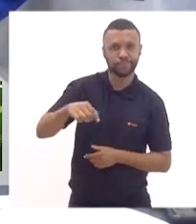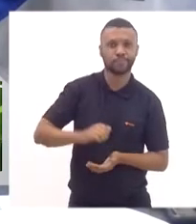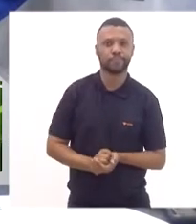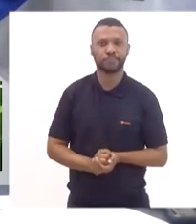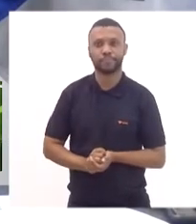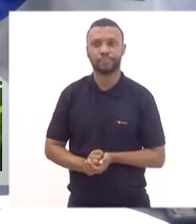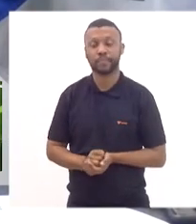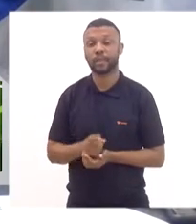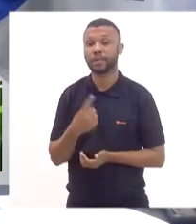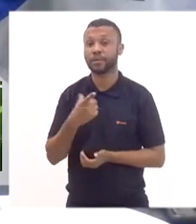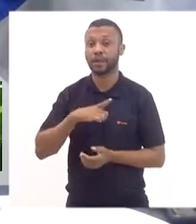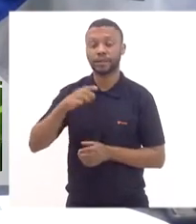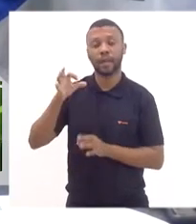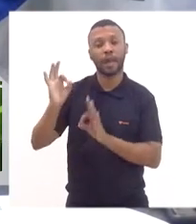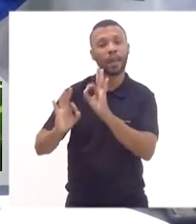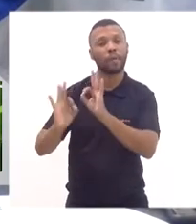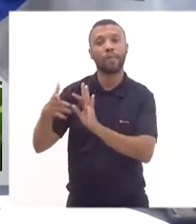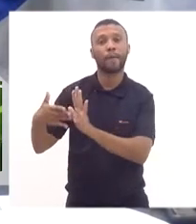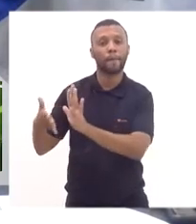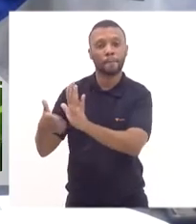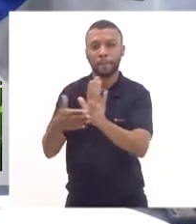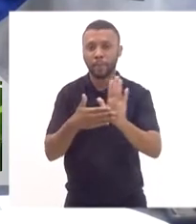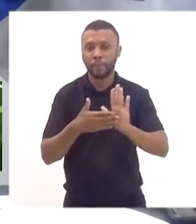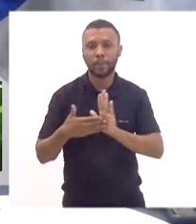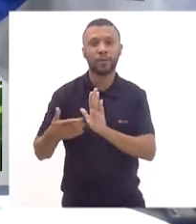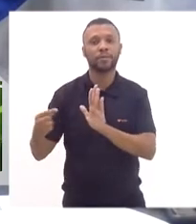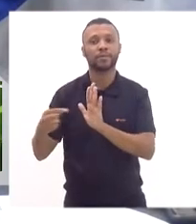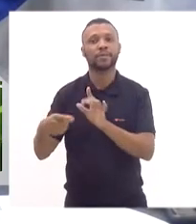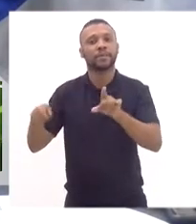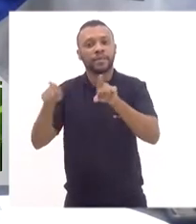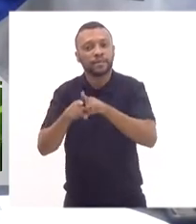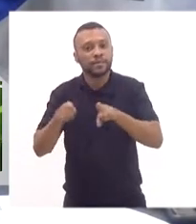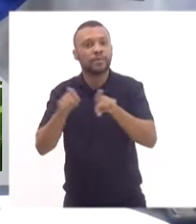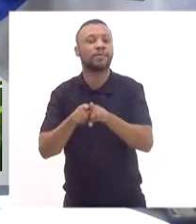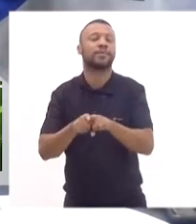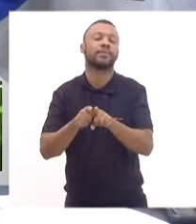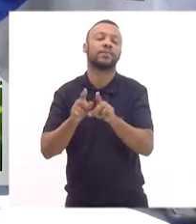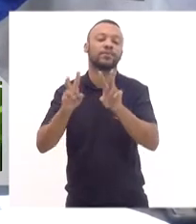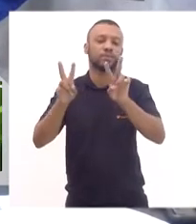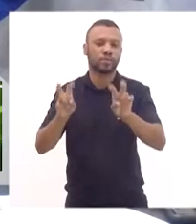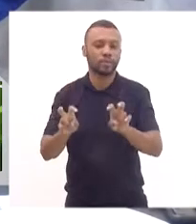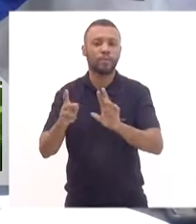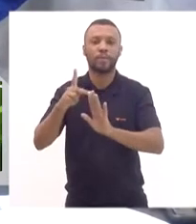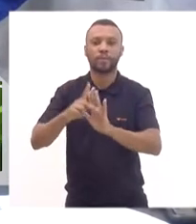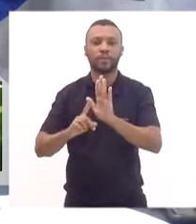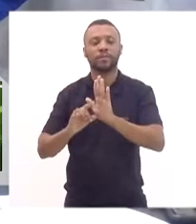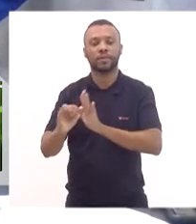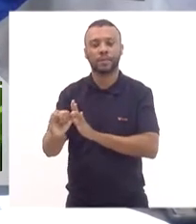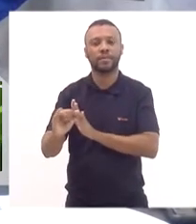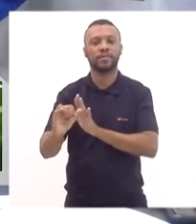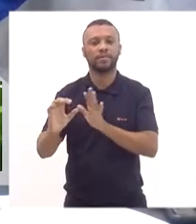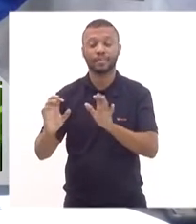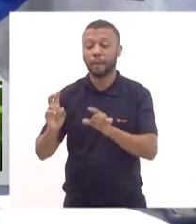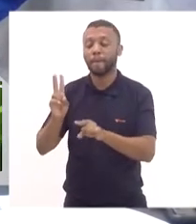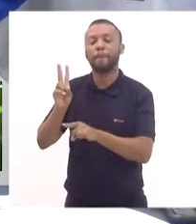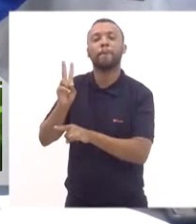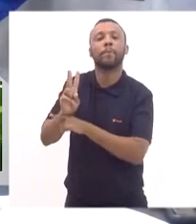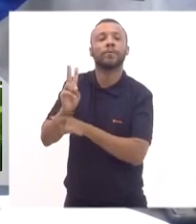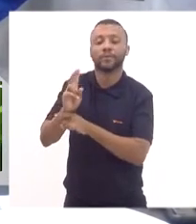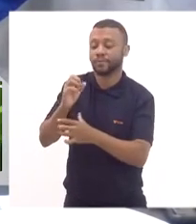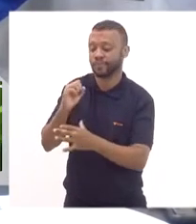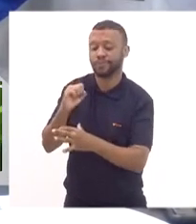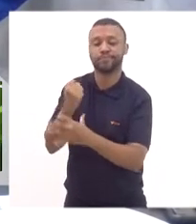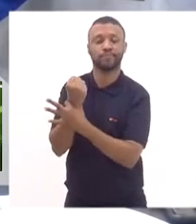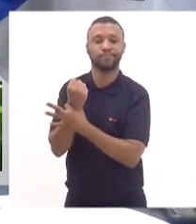feito uma proposta também de um projeto de lei de integridade,